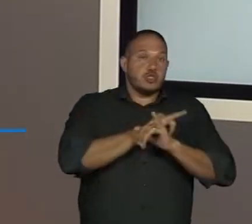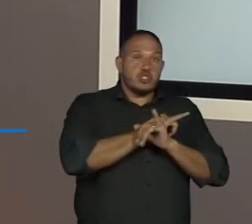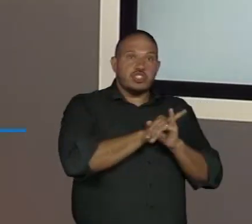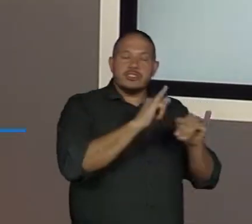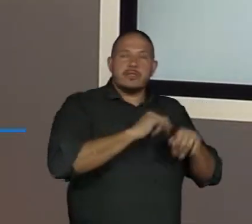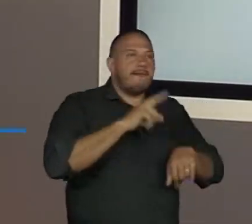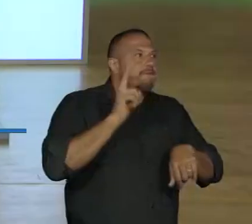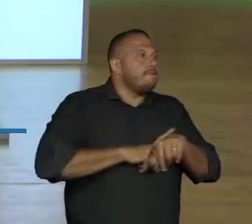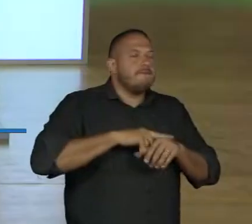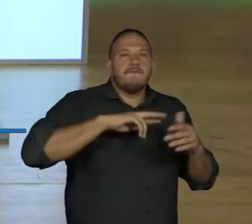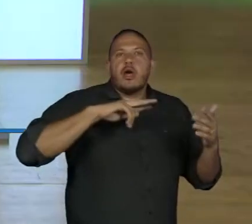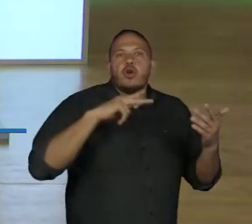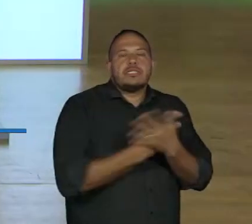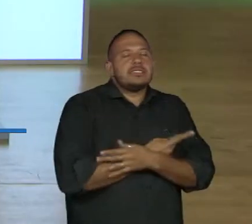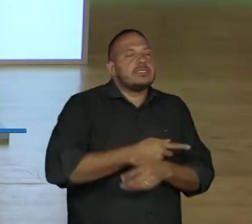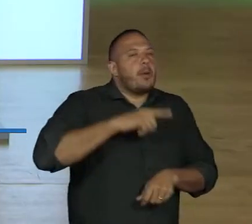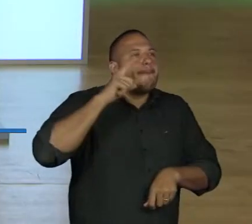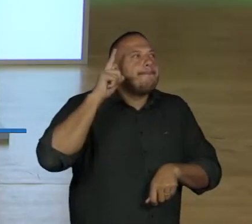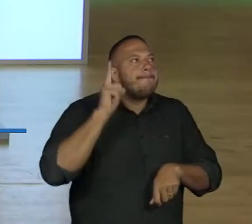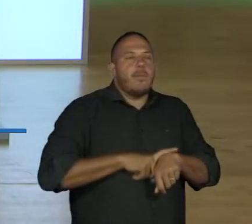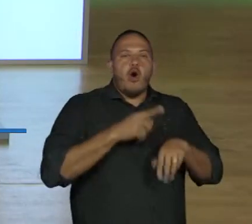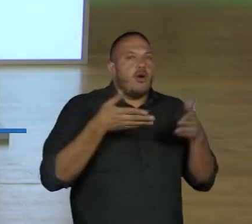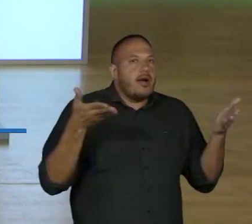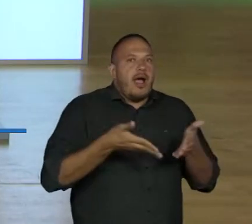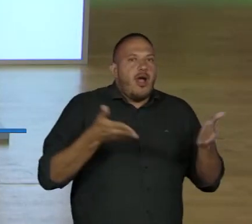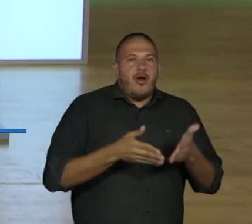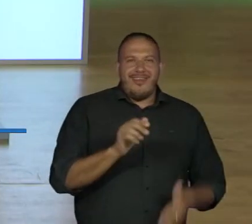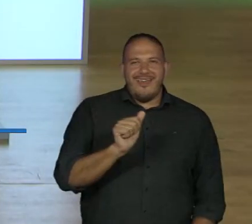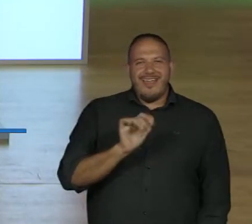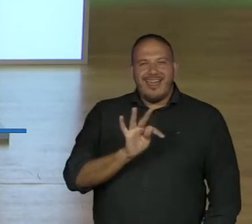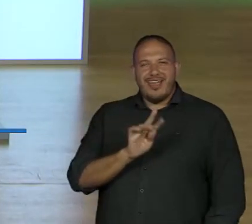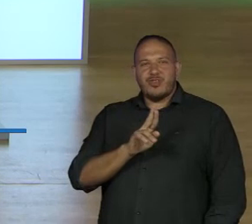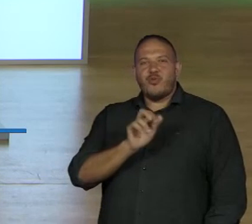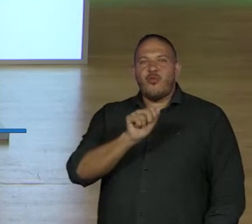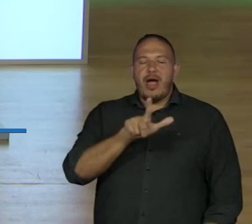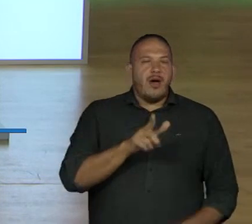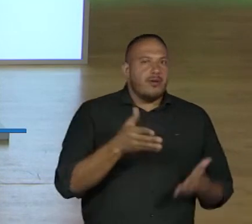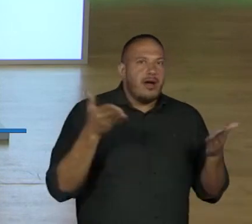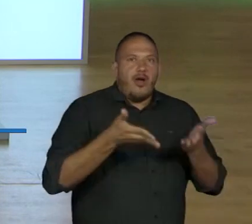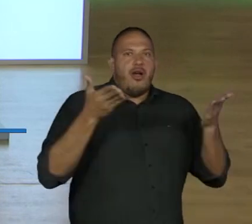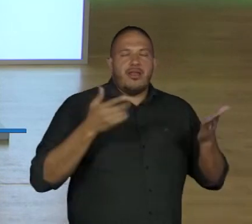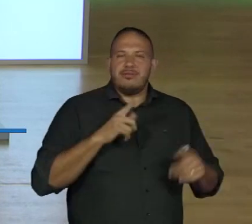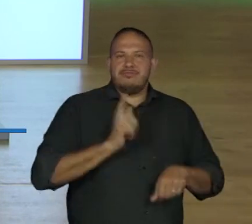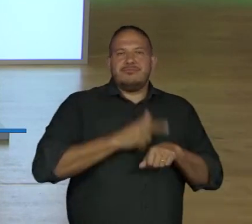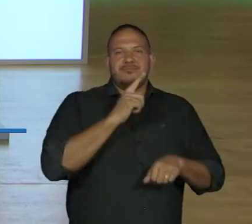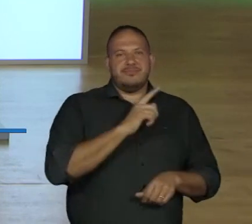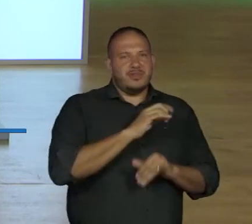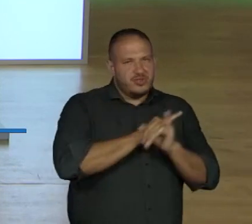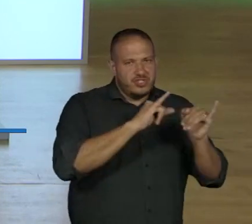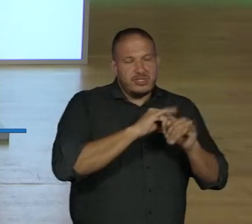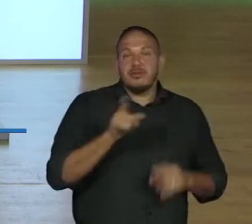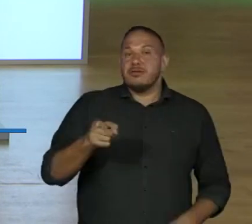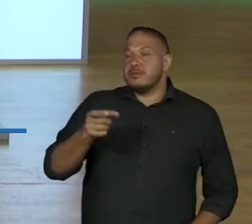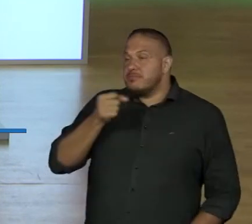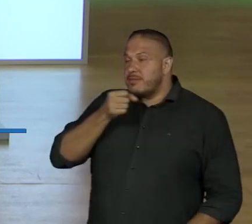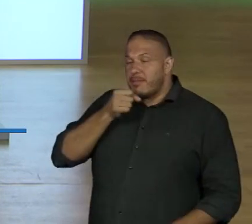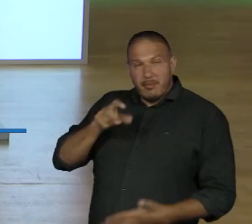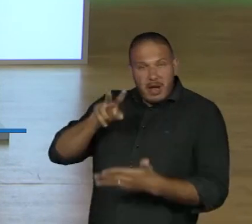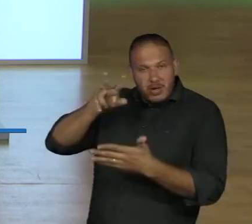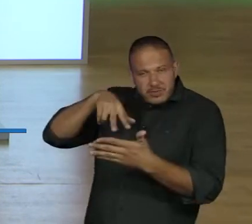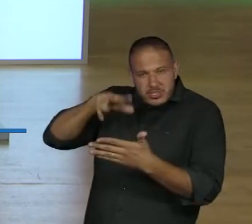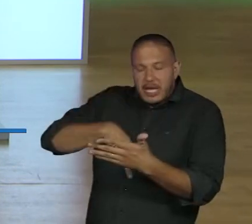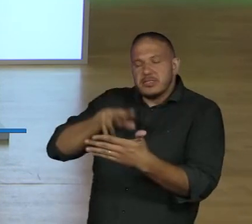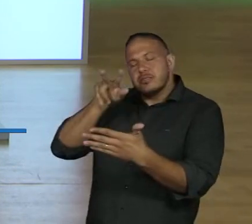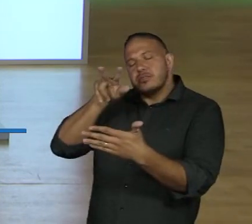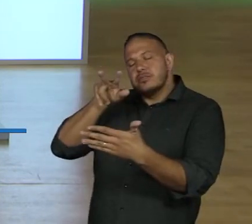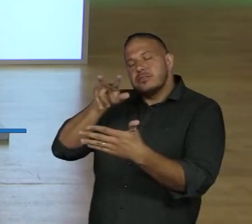Tem que ser atual, né? A notícia tem que ser atual. Reportagem não, a gente pode ler em outro momento com mais detalhes, né? Isso,